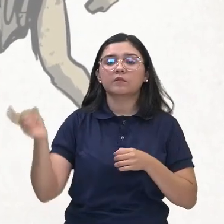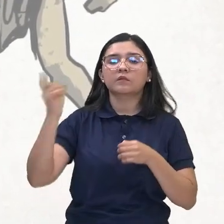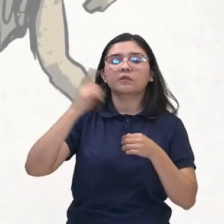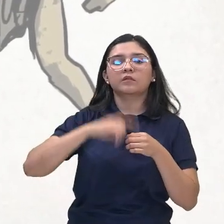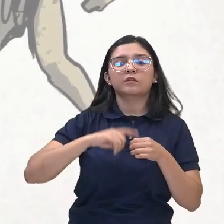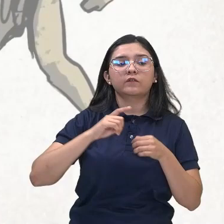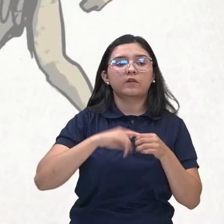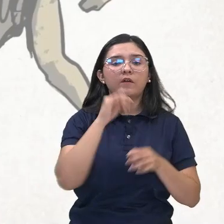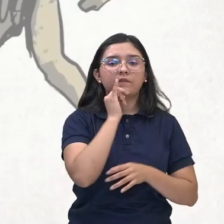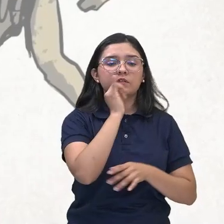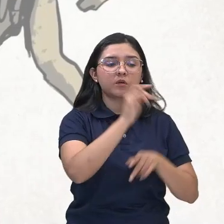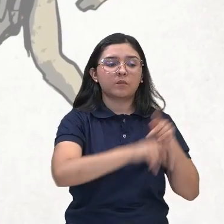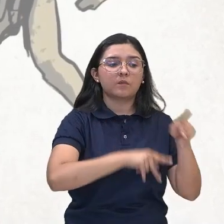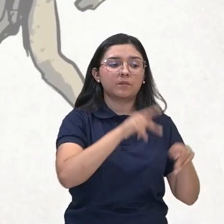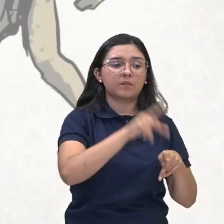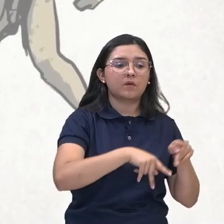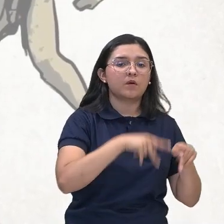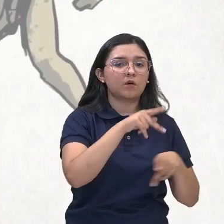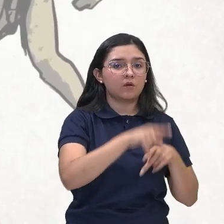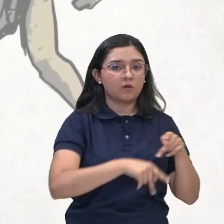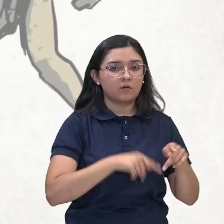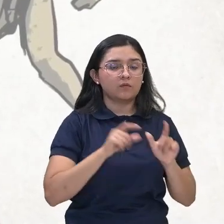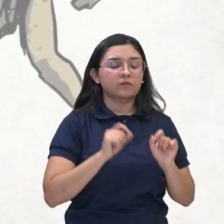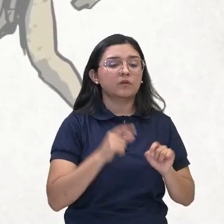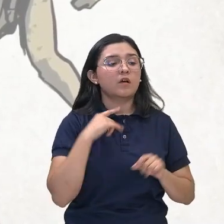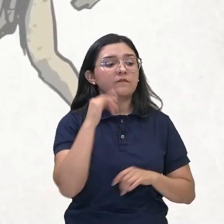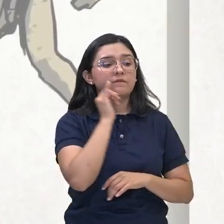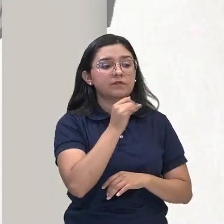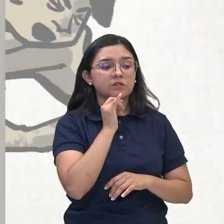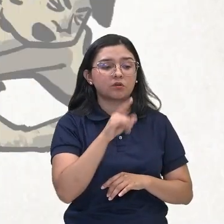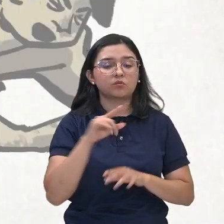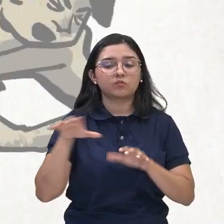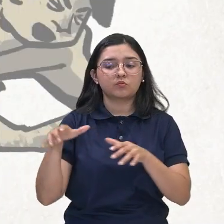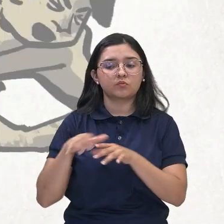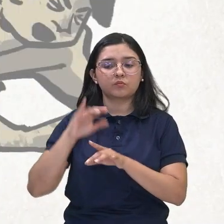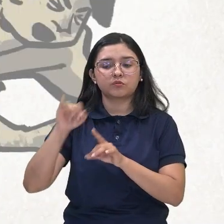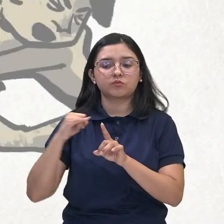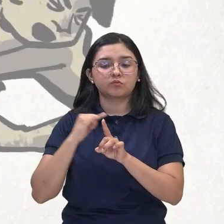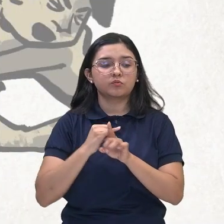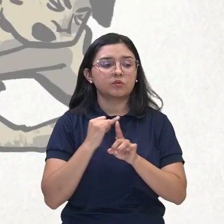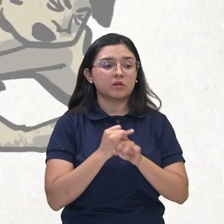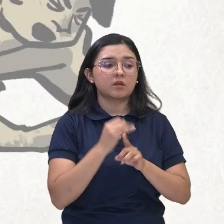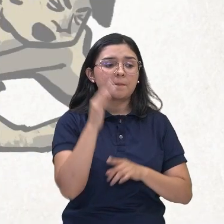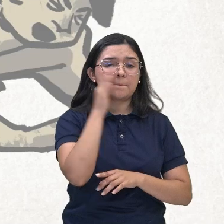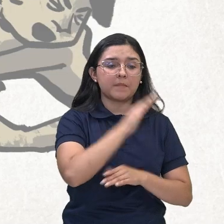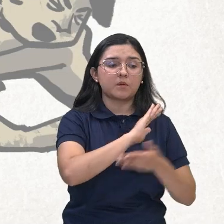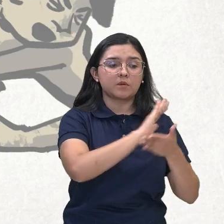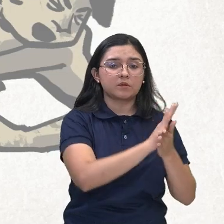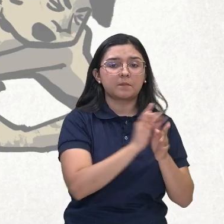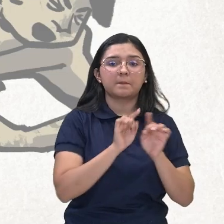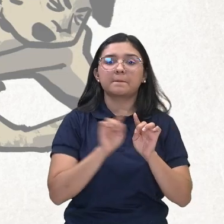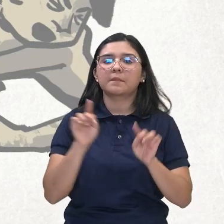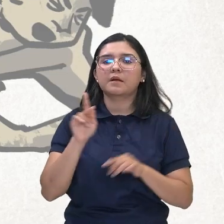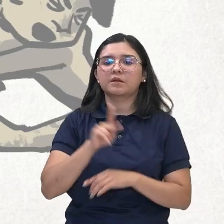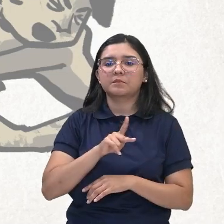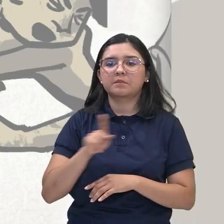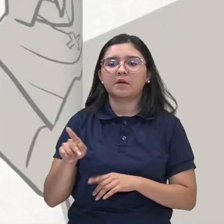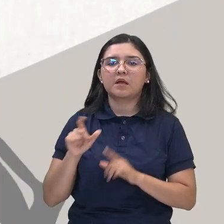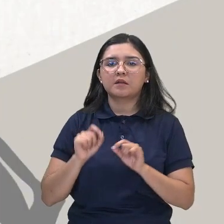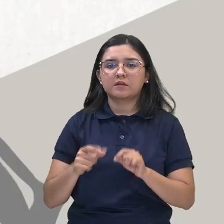seu povo quanto às más intenções dos jesuítas. Mas Padre Balda o envenena,